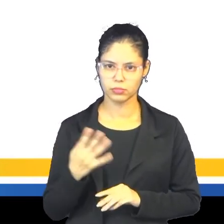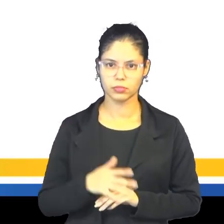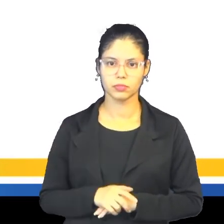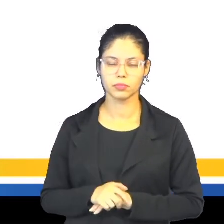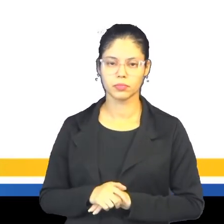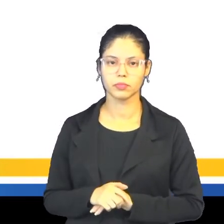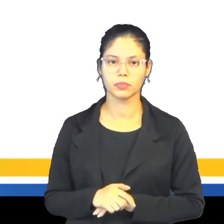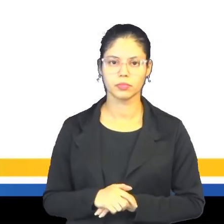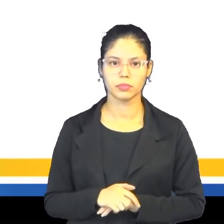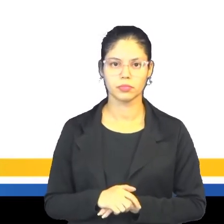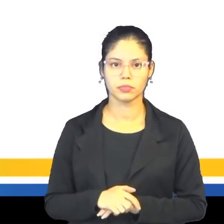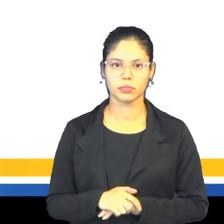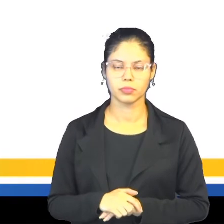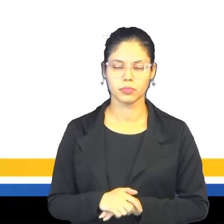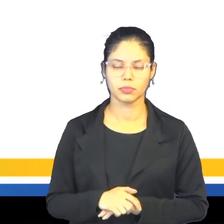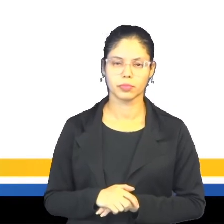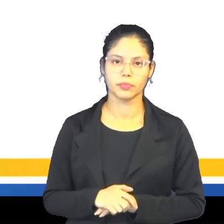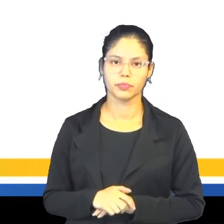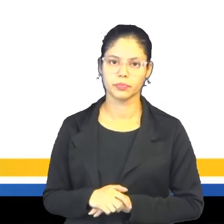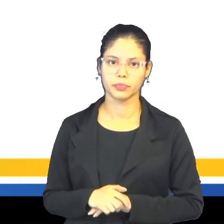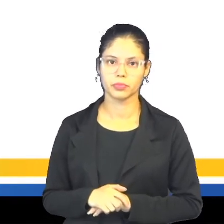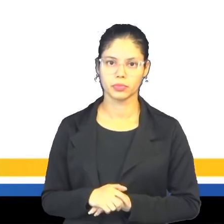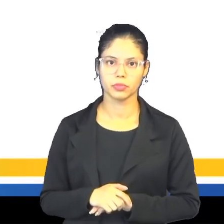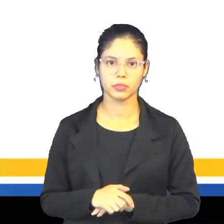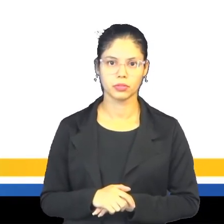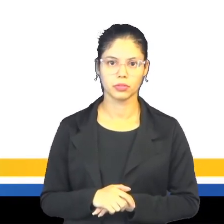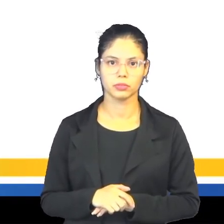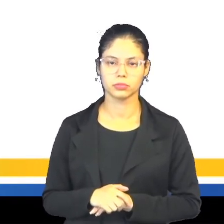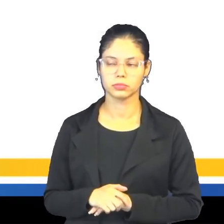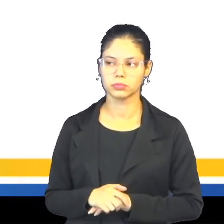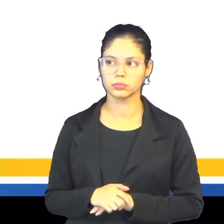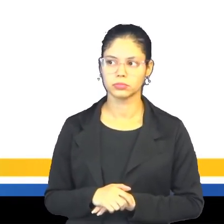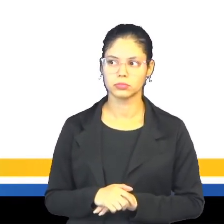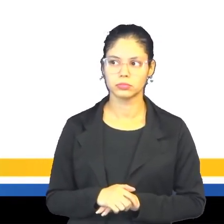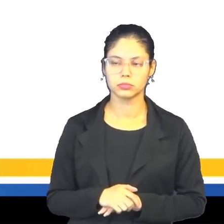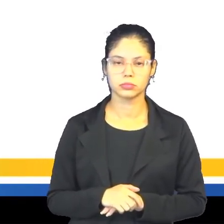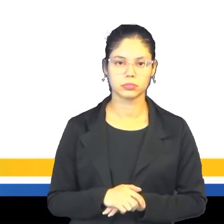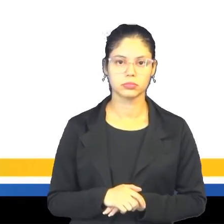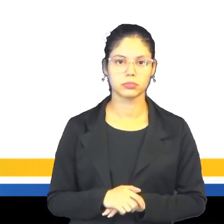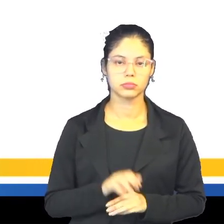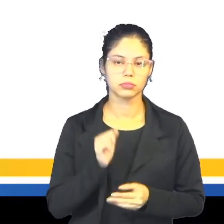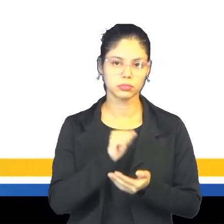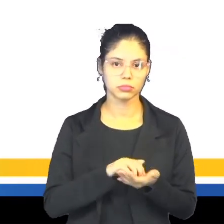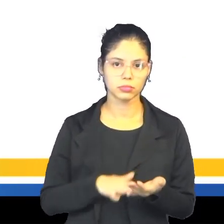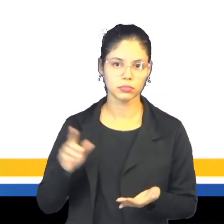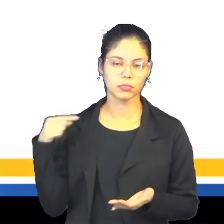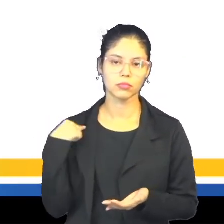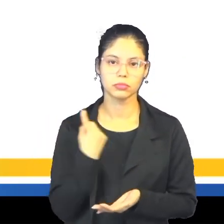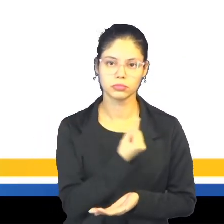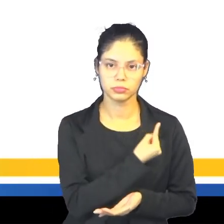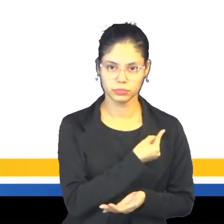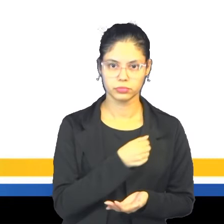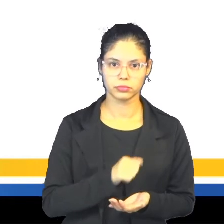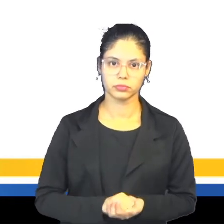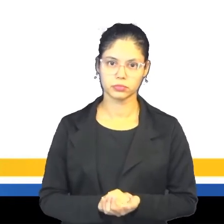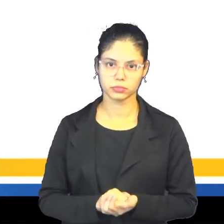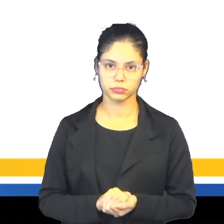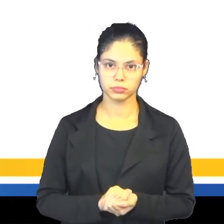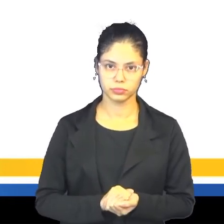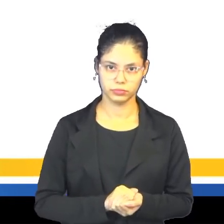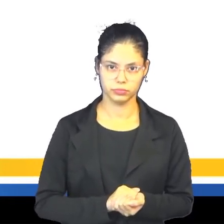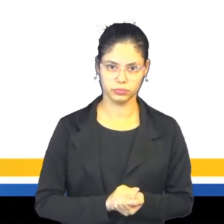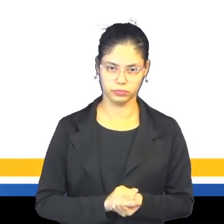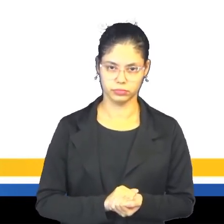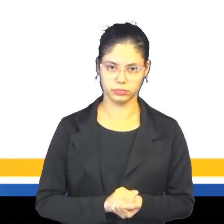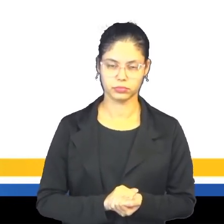né? Ela também é um pronome interrogativo. Né? Então nós vamos às nossas atividades.